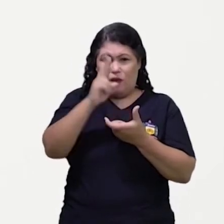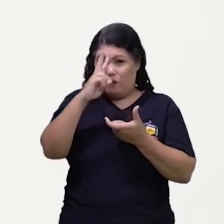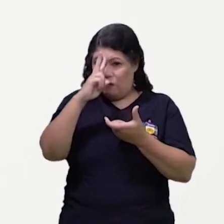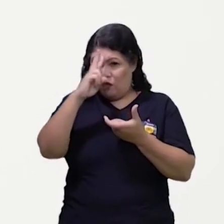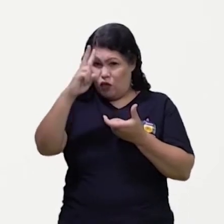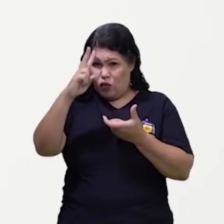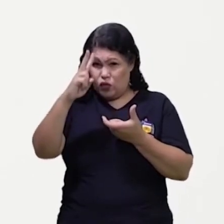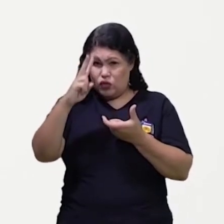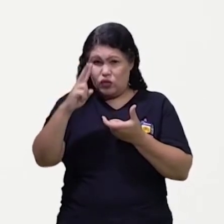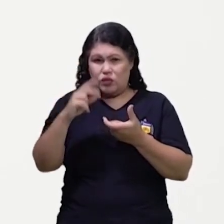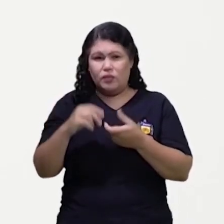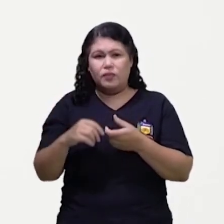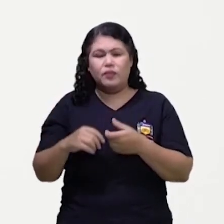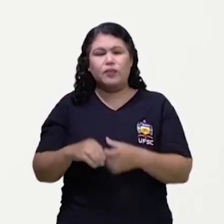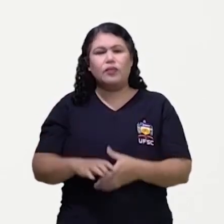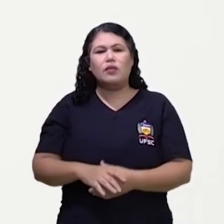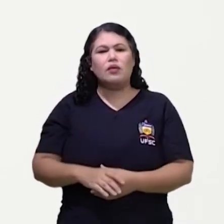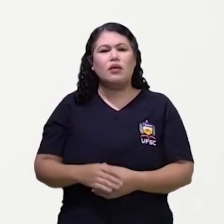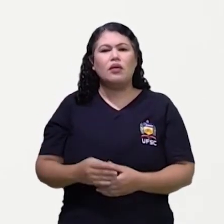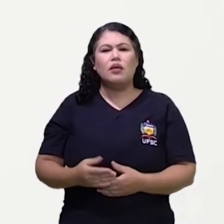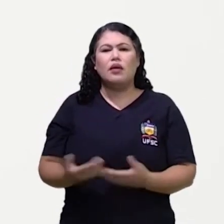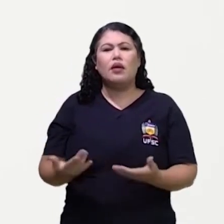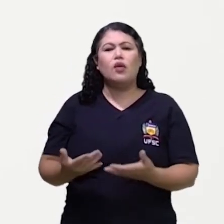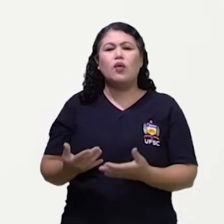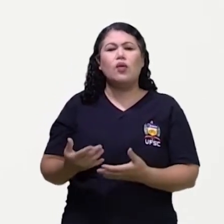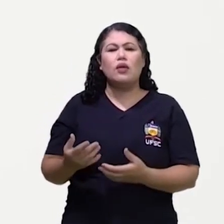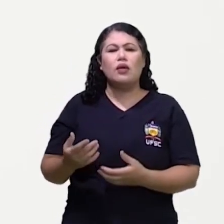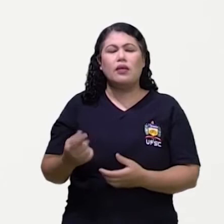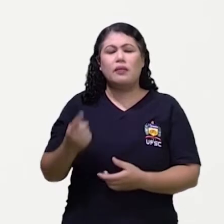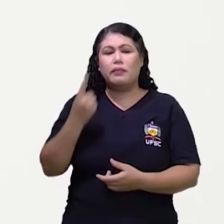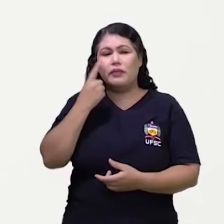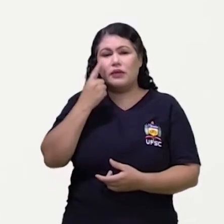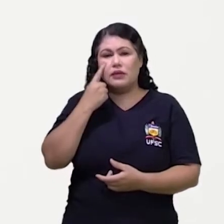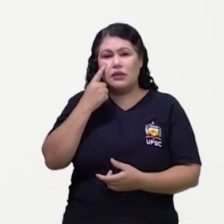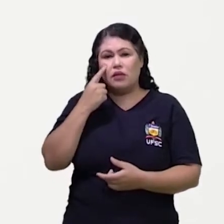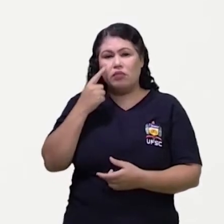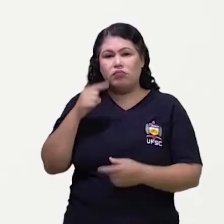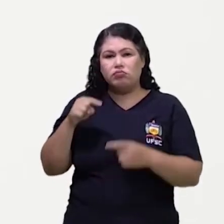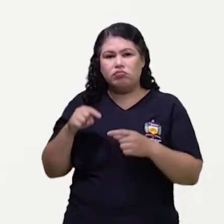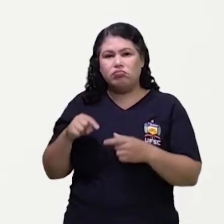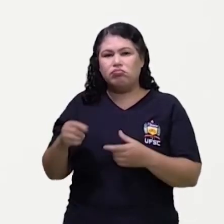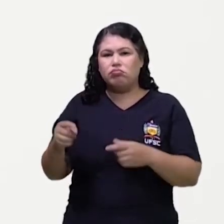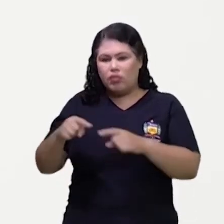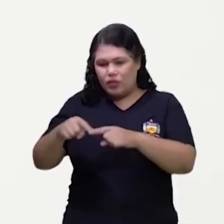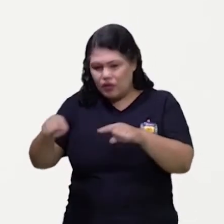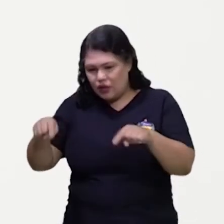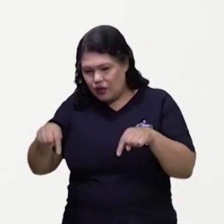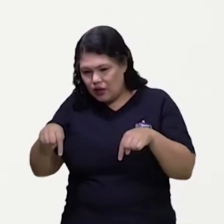vocês. Nesta caixa